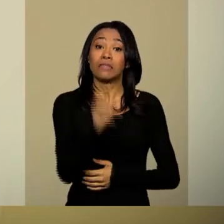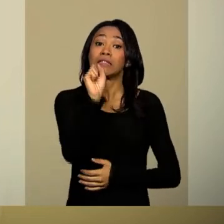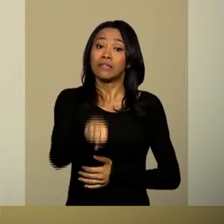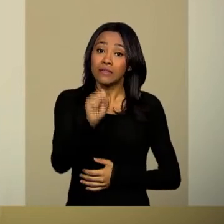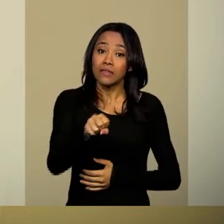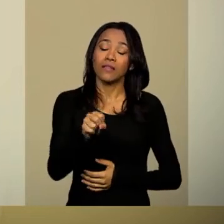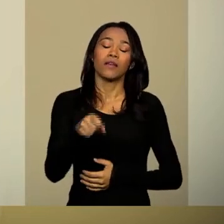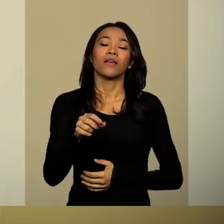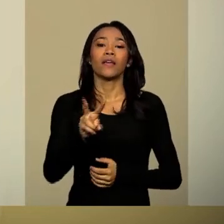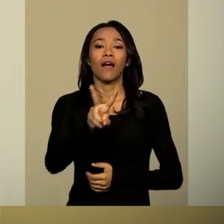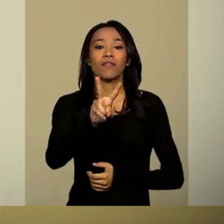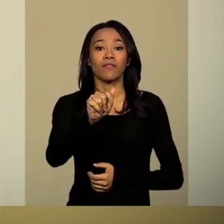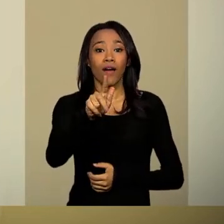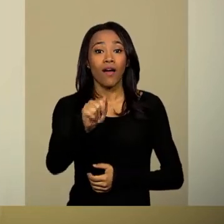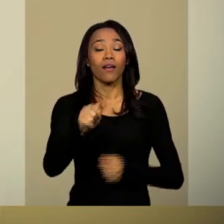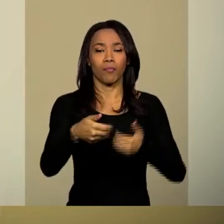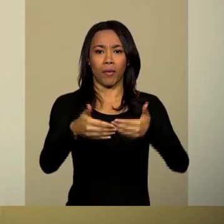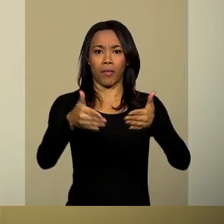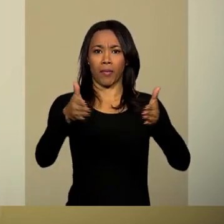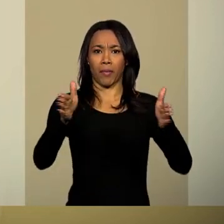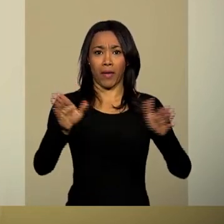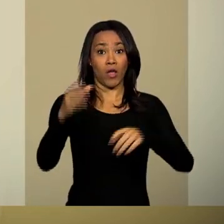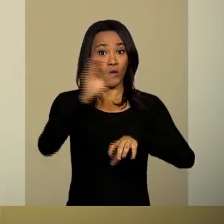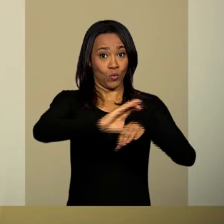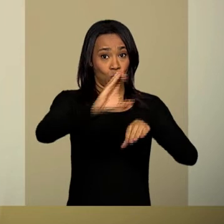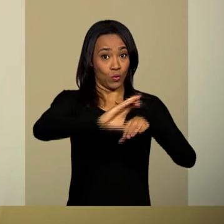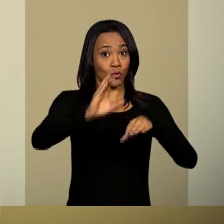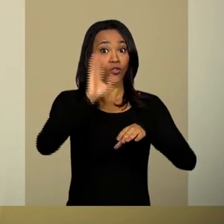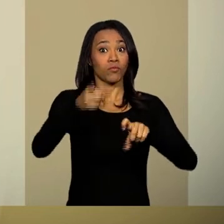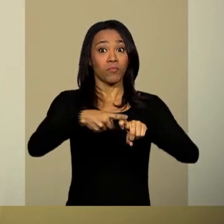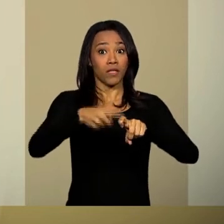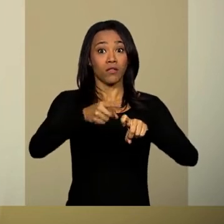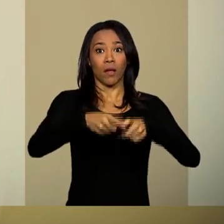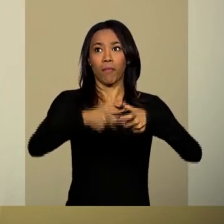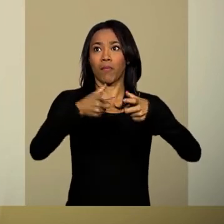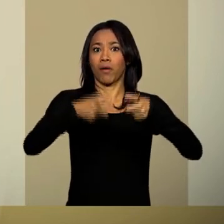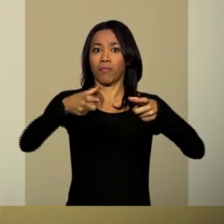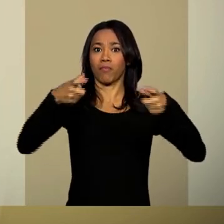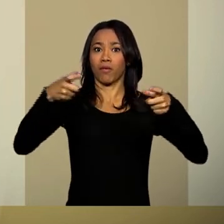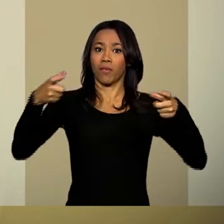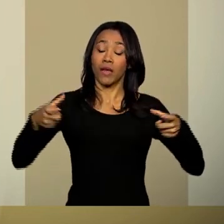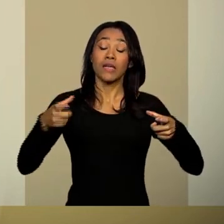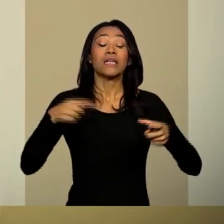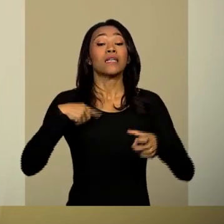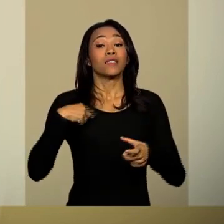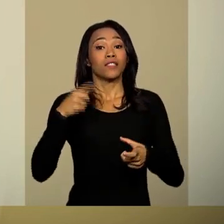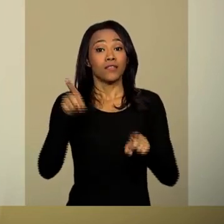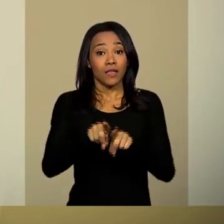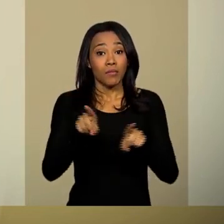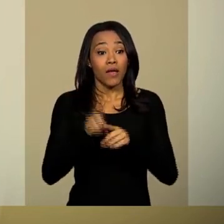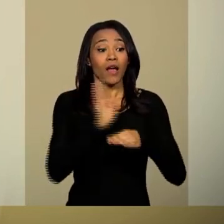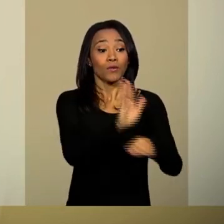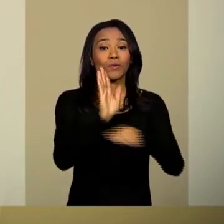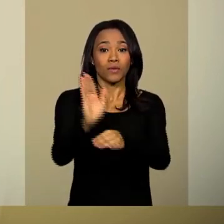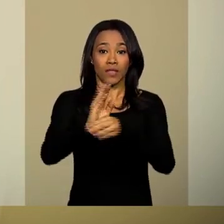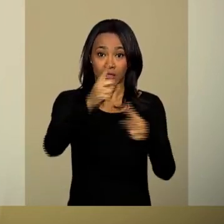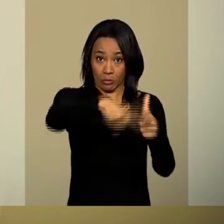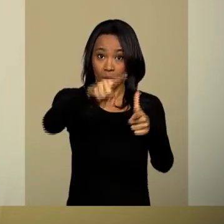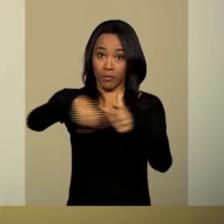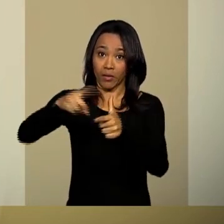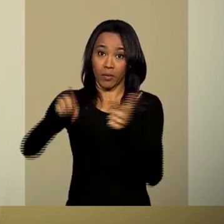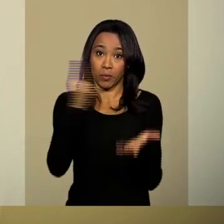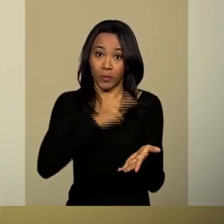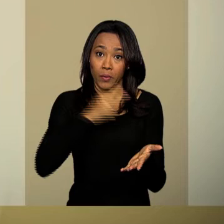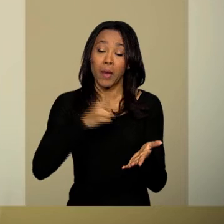a oferta de vagas em cursos de medicina está só crescendo além de enfrentar o problema emergencial levando